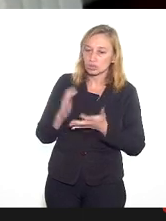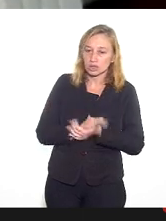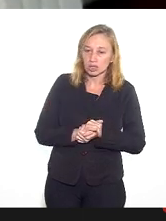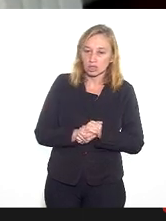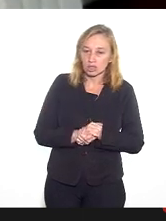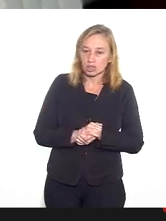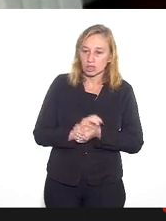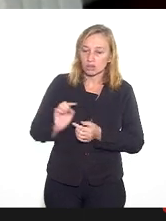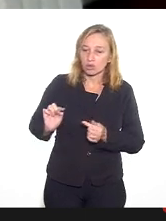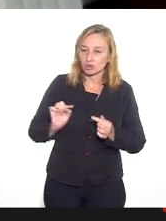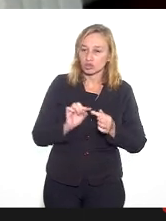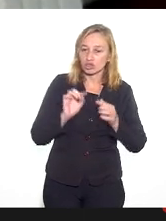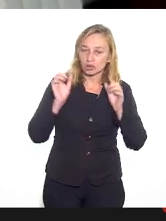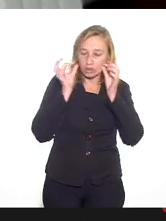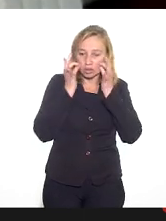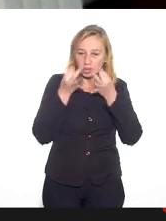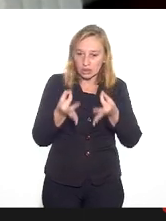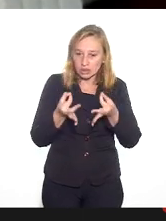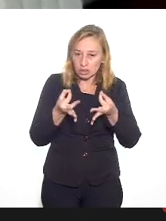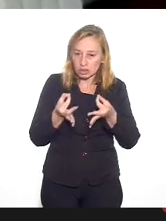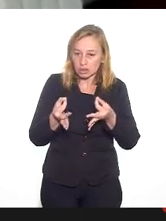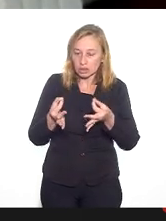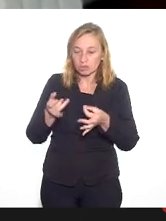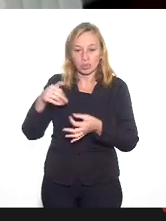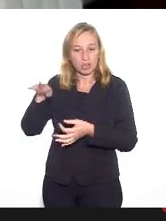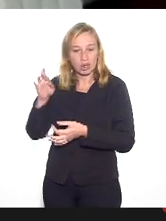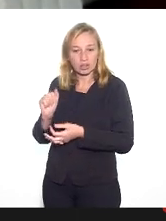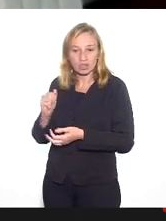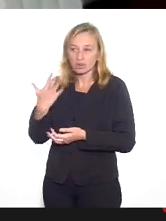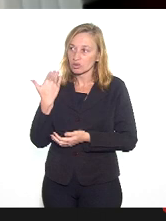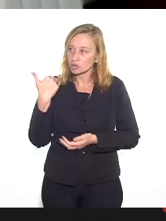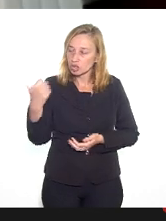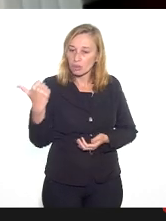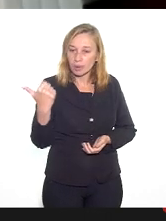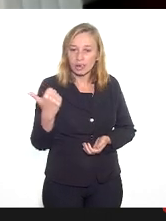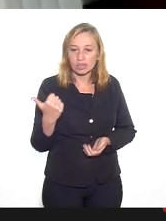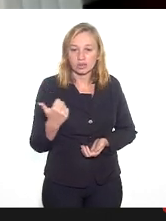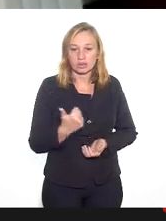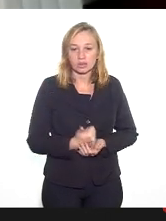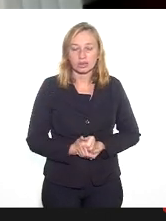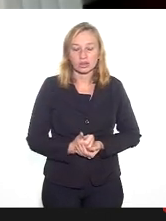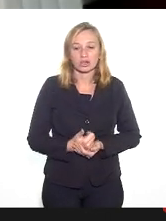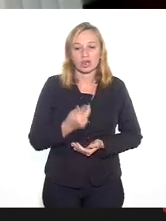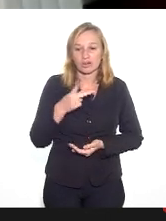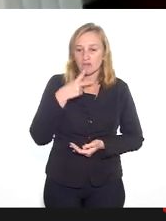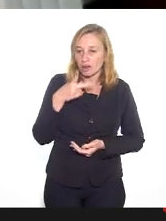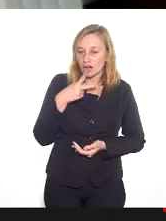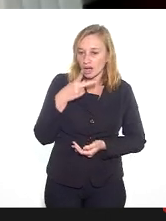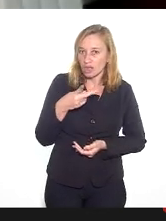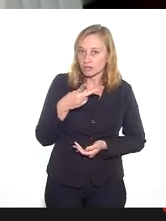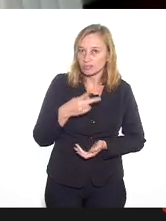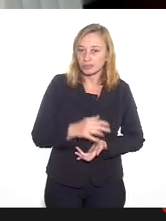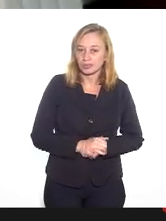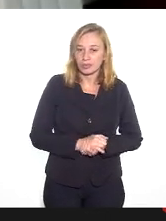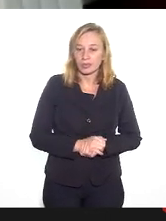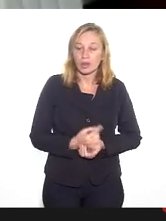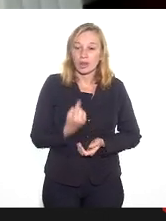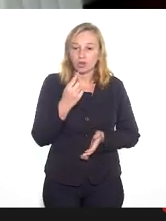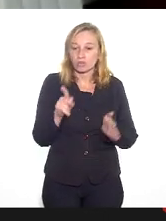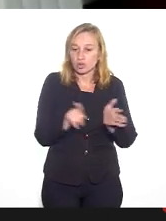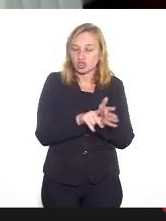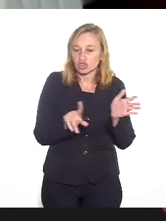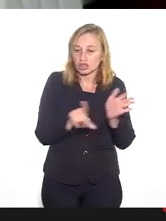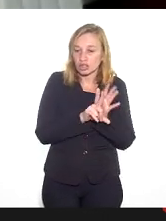se foi objeto de atenção em determinado momento na Procuradoria, porque fomos chamados a dar parecer sobre um projeto